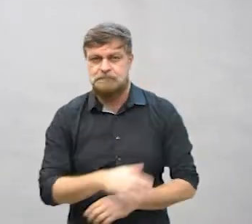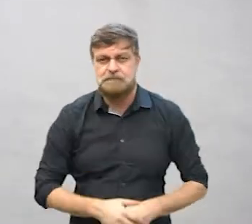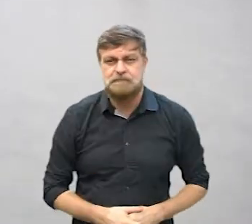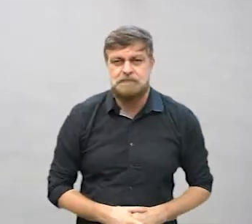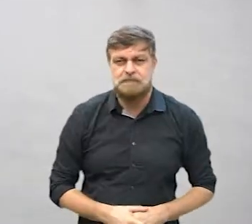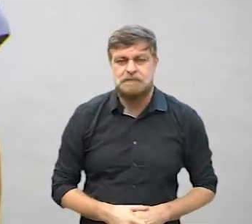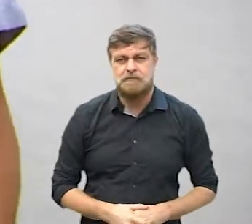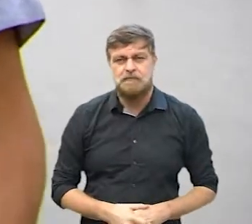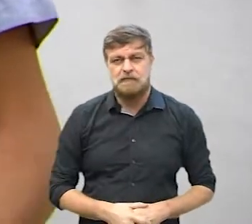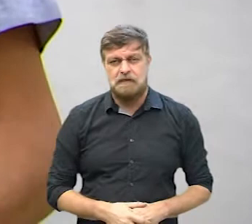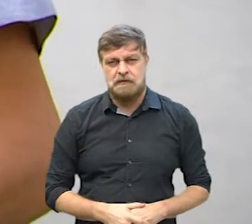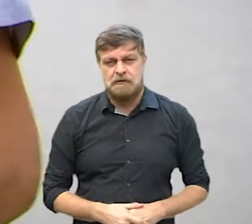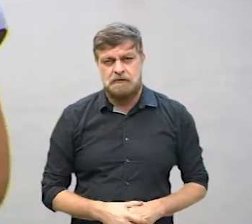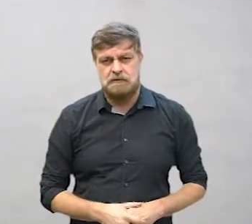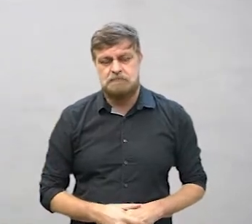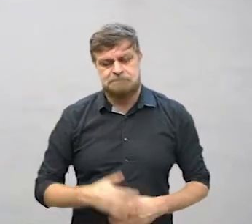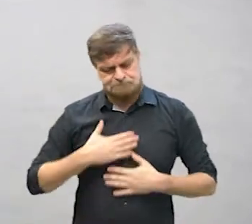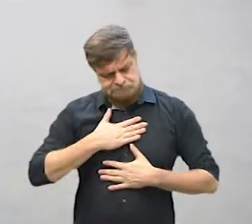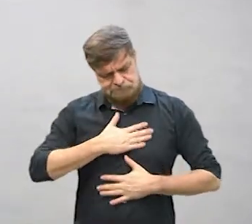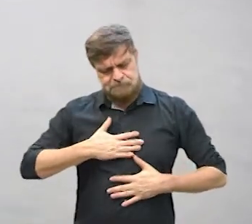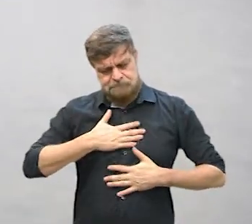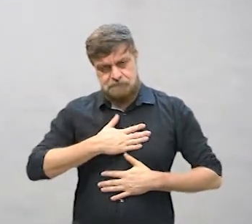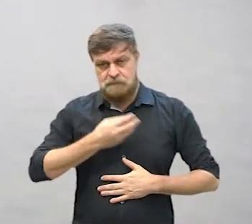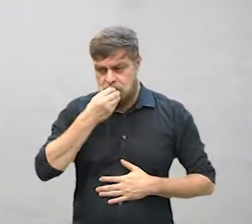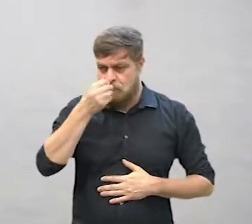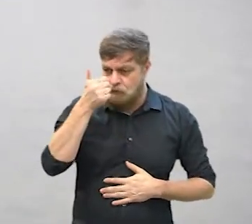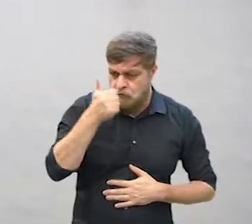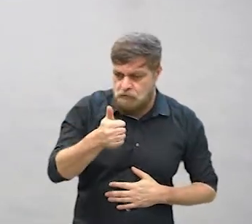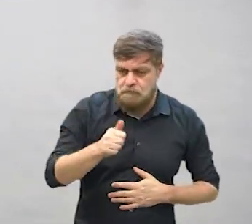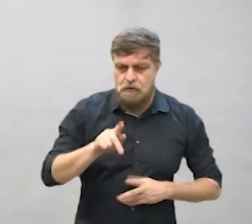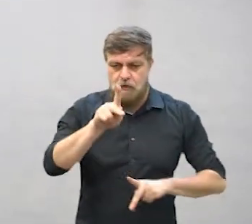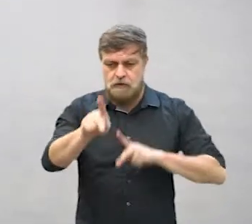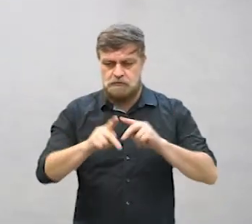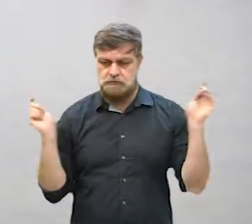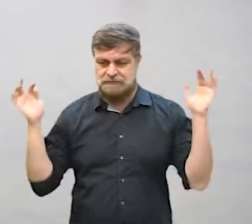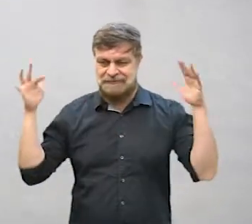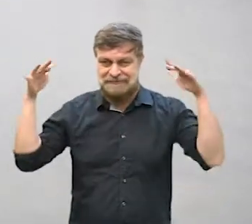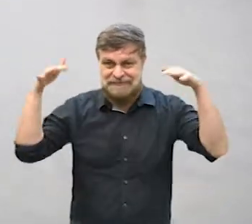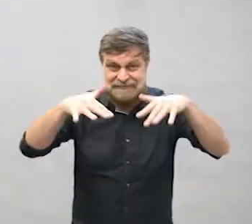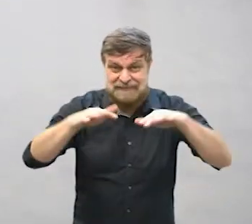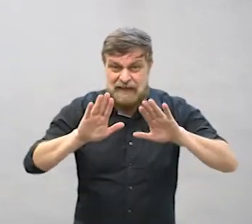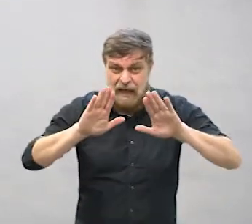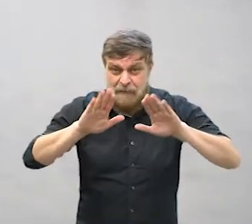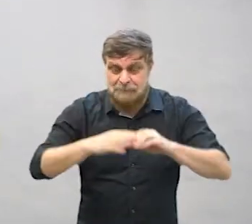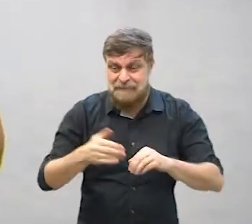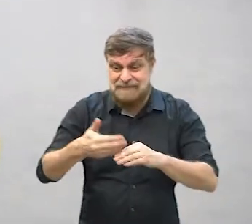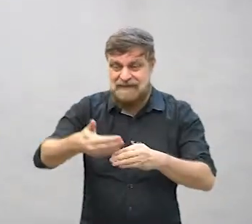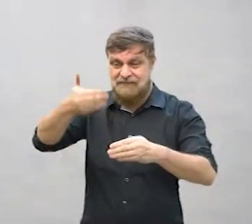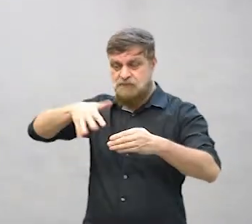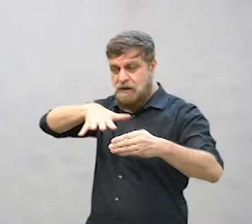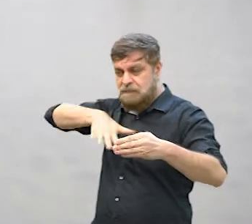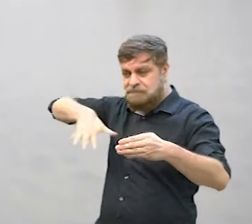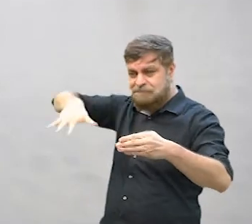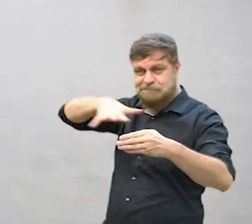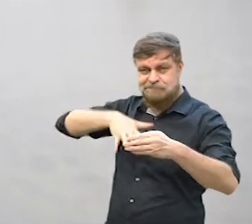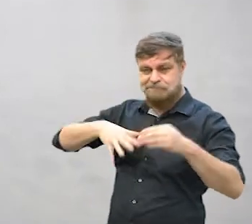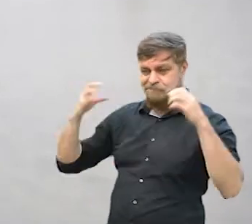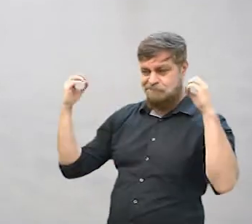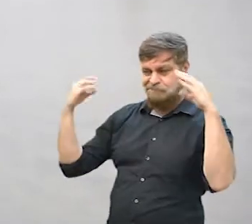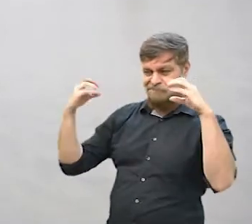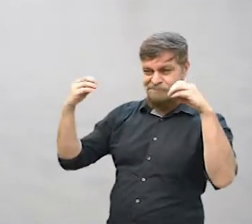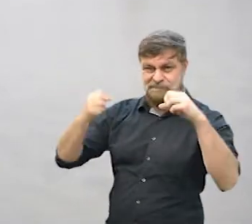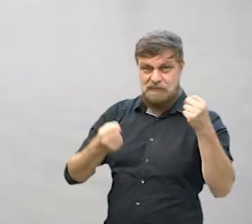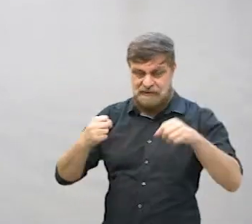Poder Executivo é ainda são interna é até satisfatória muito boa aqui para os frequentadores mas a parte externa onde